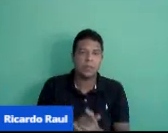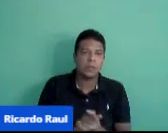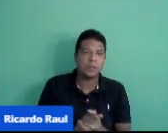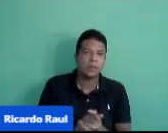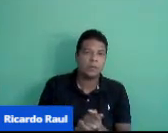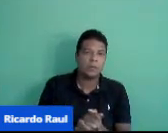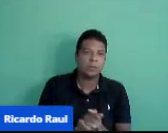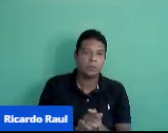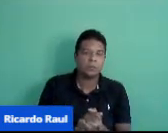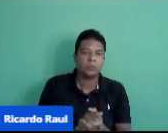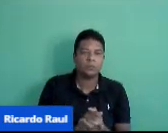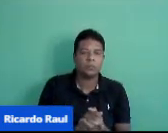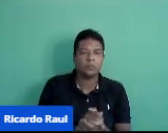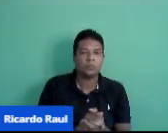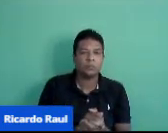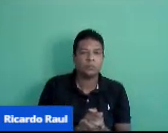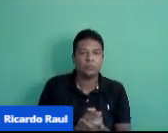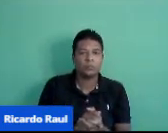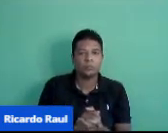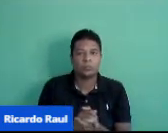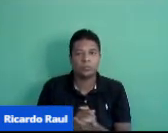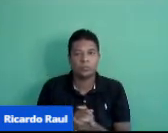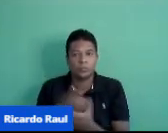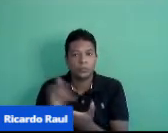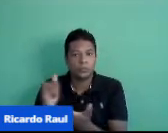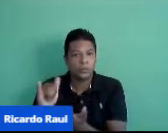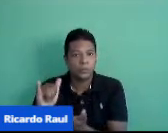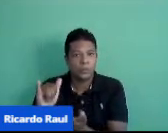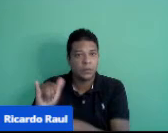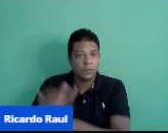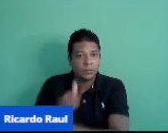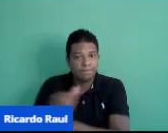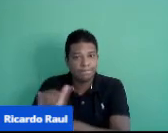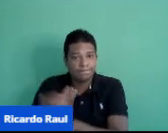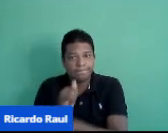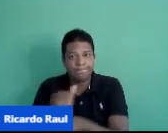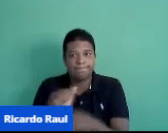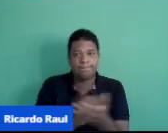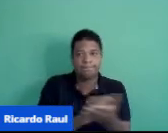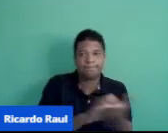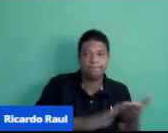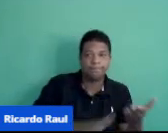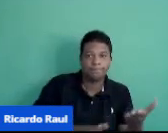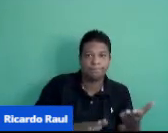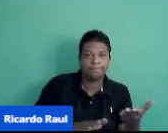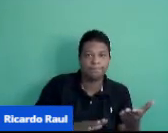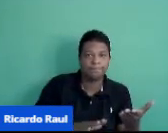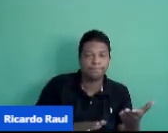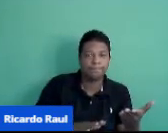né? Monta esquemas, vai comentando o exercício, né? Aí eu fiquei pensando assim,